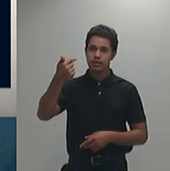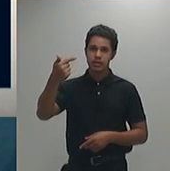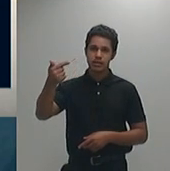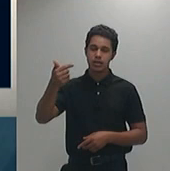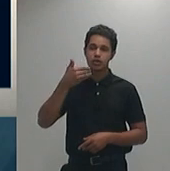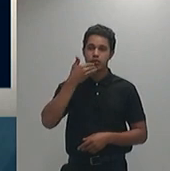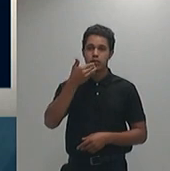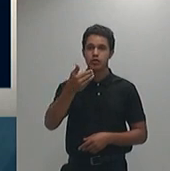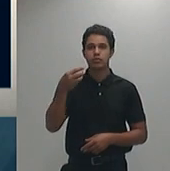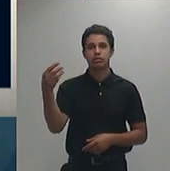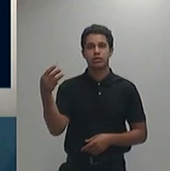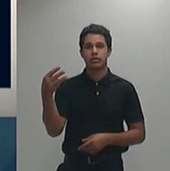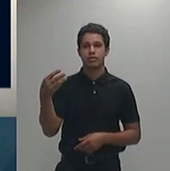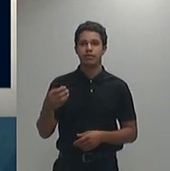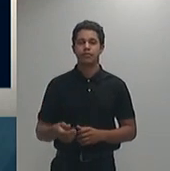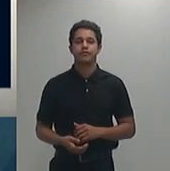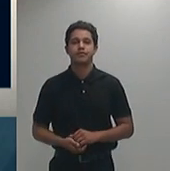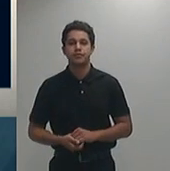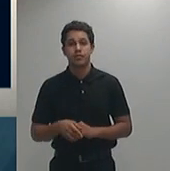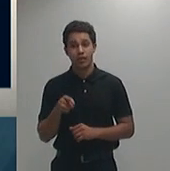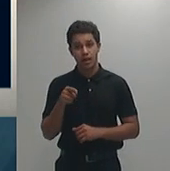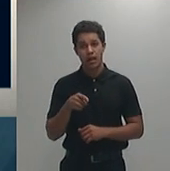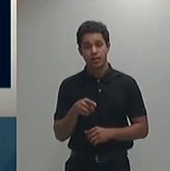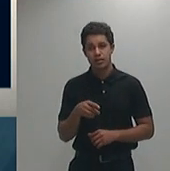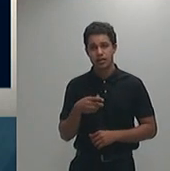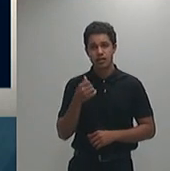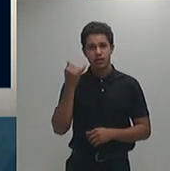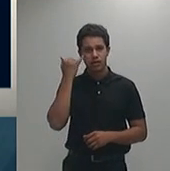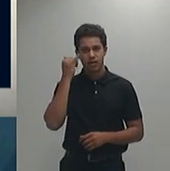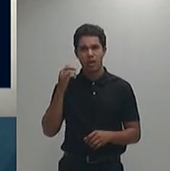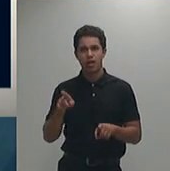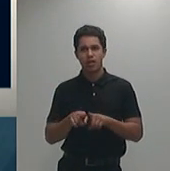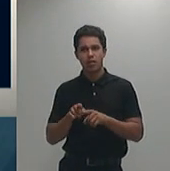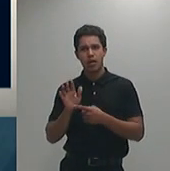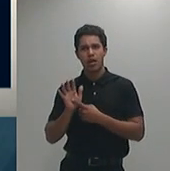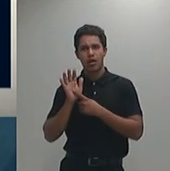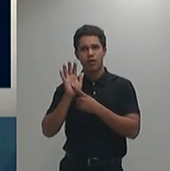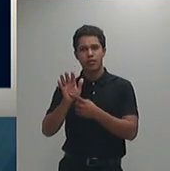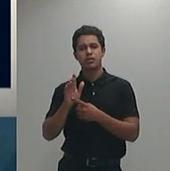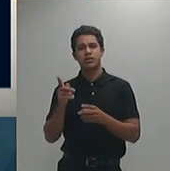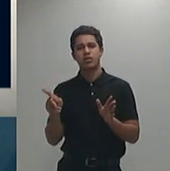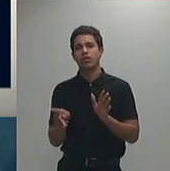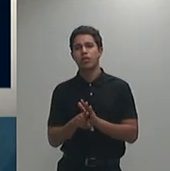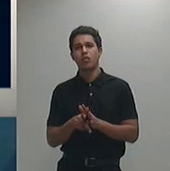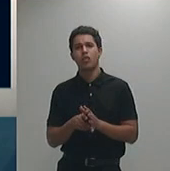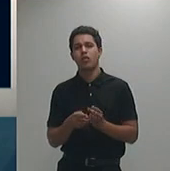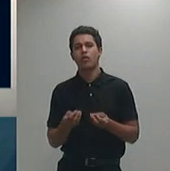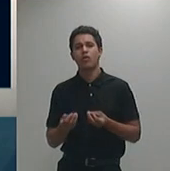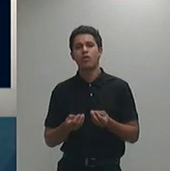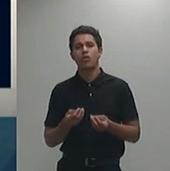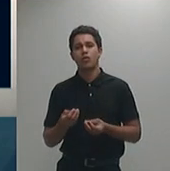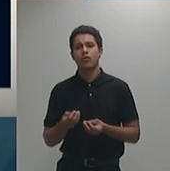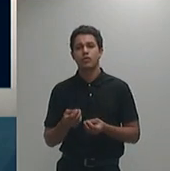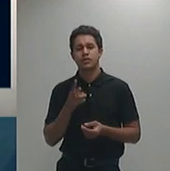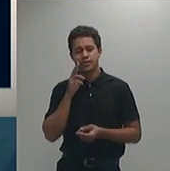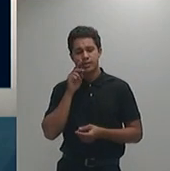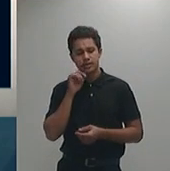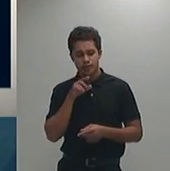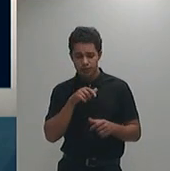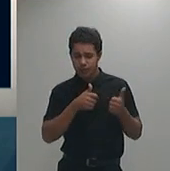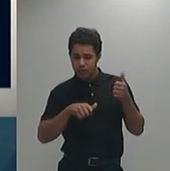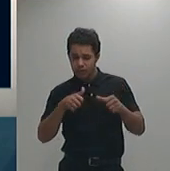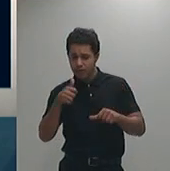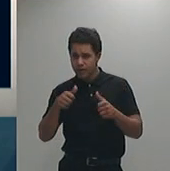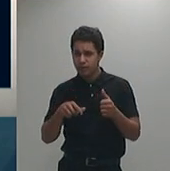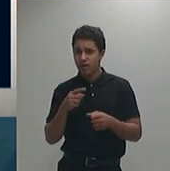terceiro essa versão também se apresenta como a mais verossímel se se verificar que o único